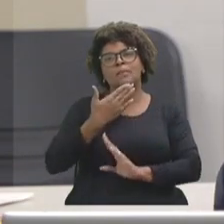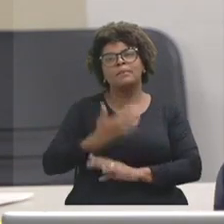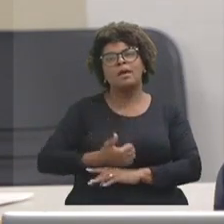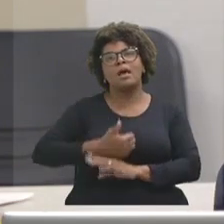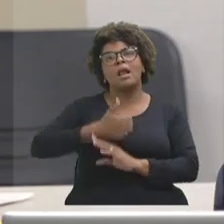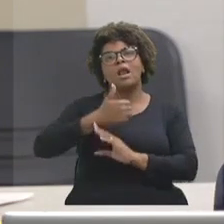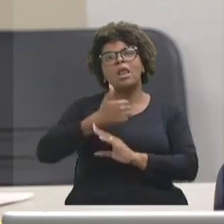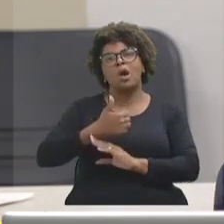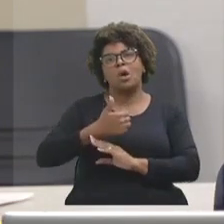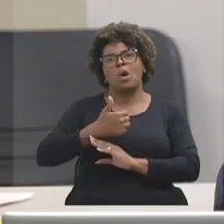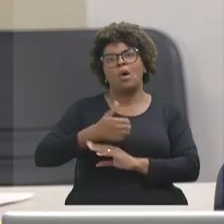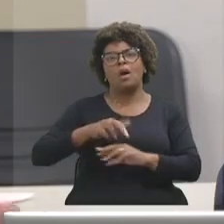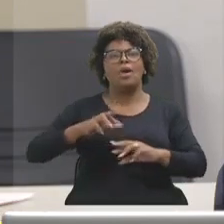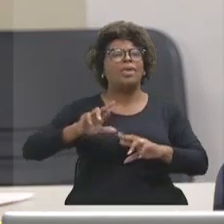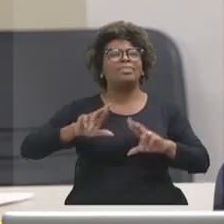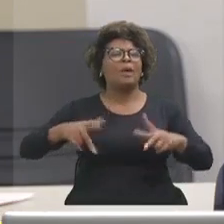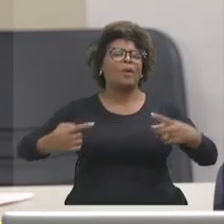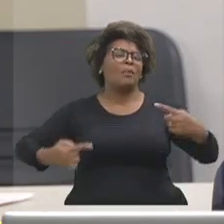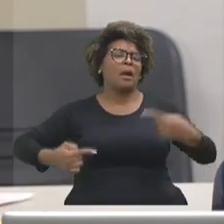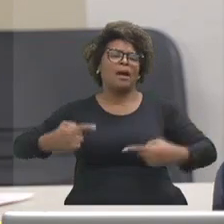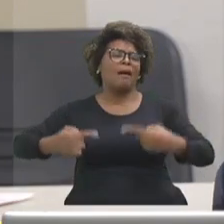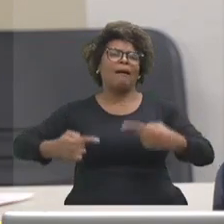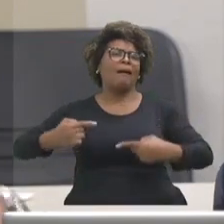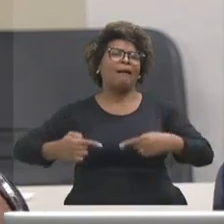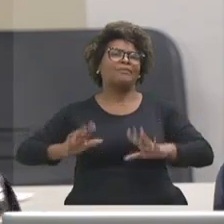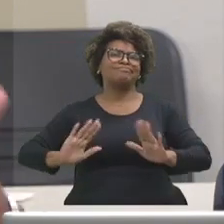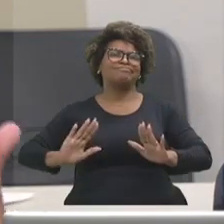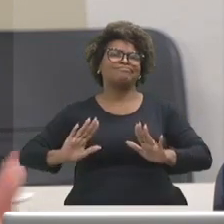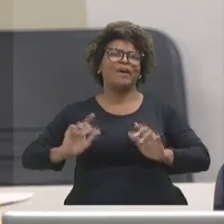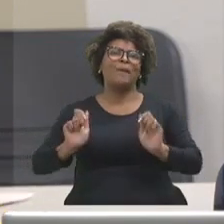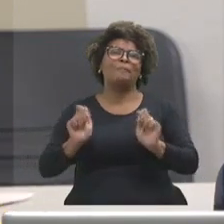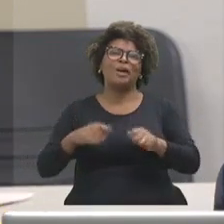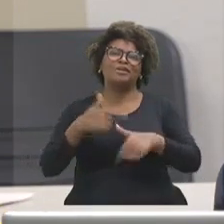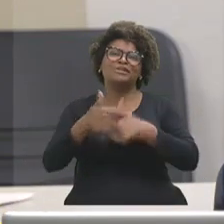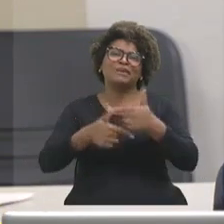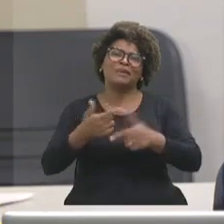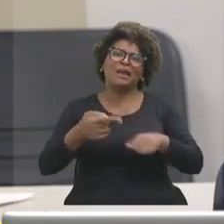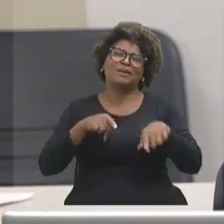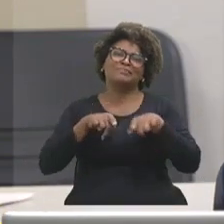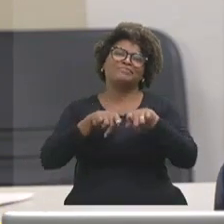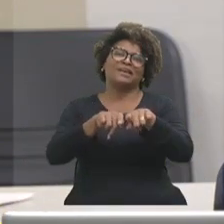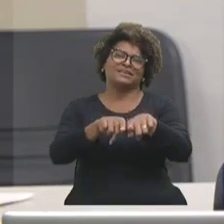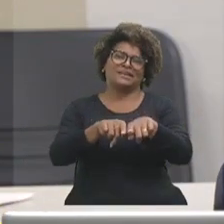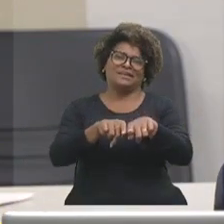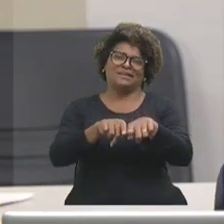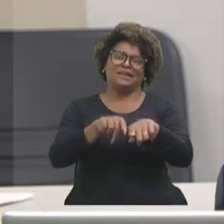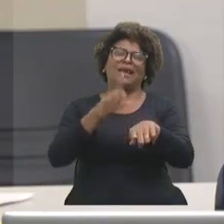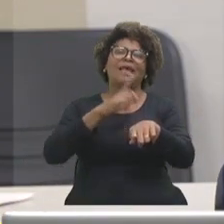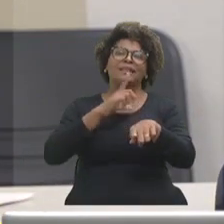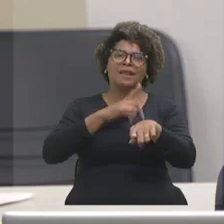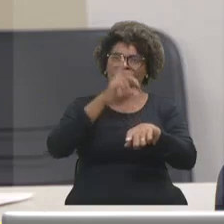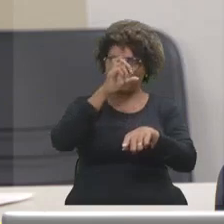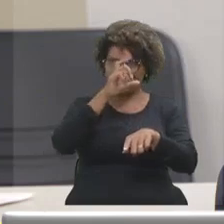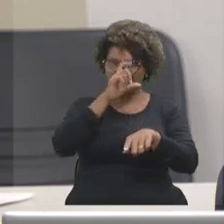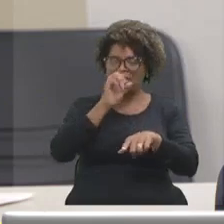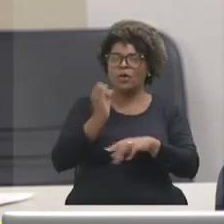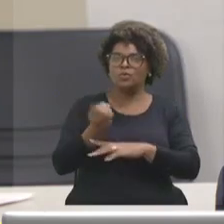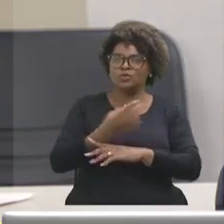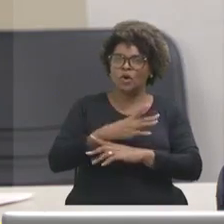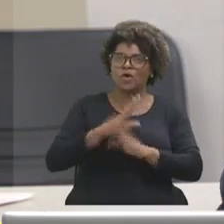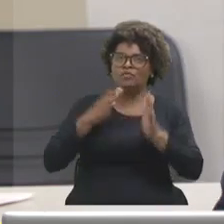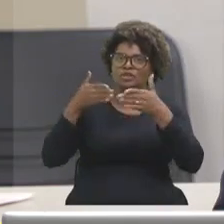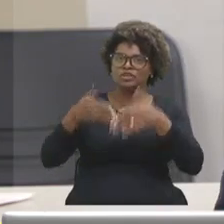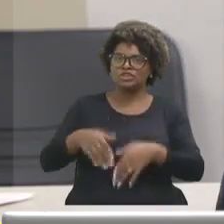concorrer entre hospitais eu acho que dá para a gente somar além do Hospital Regional que tá chegando em Divinópolis acho que a gente consegue achar uma vocação